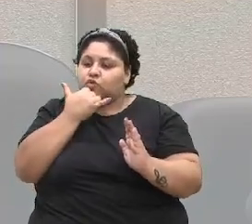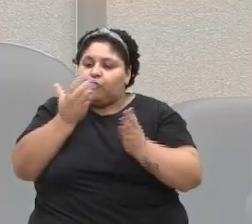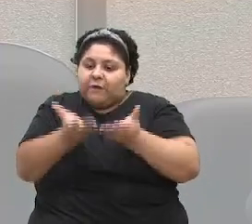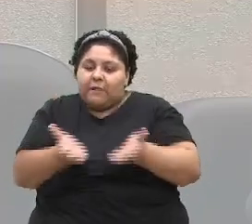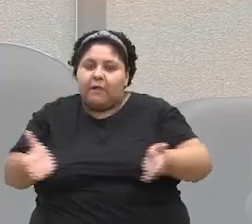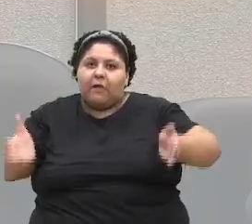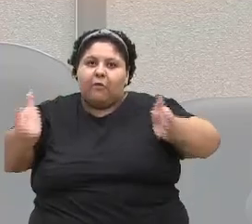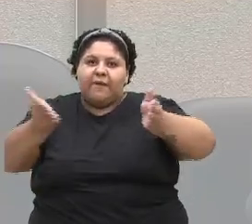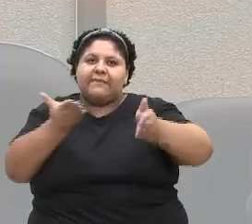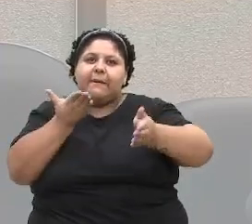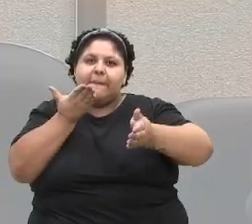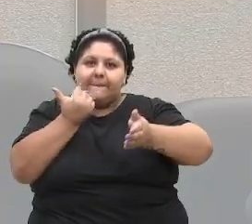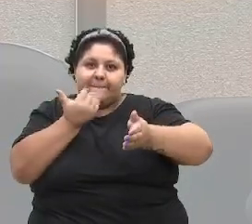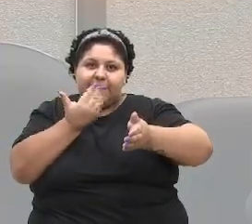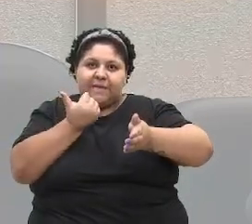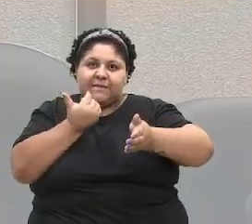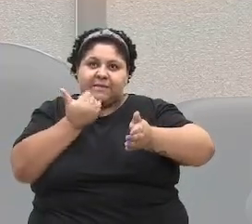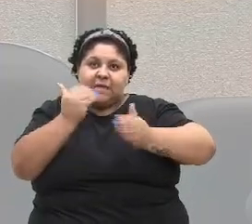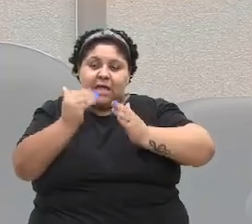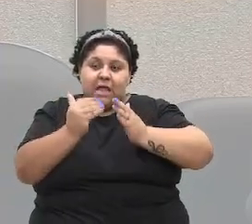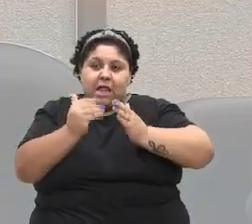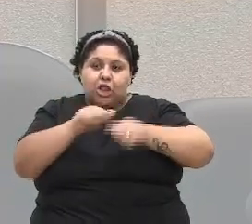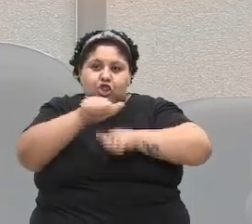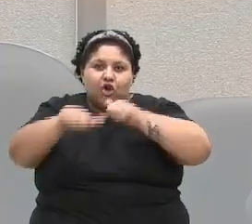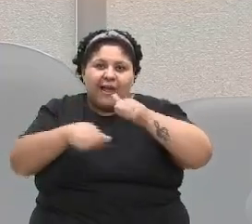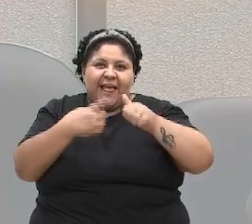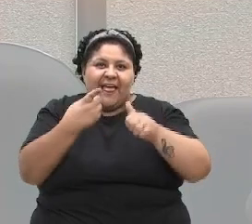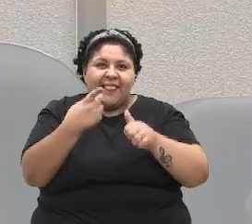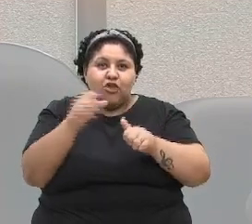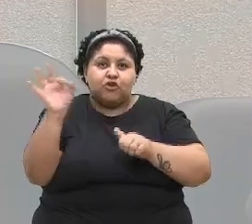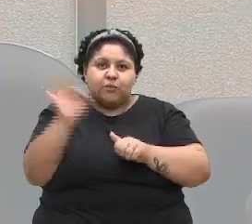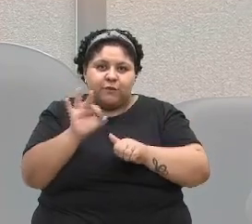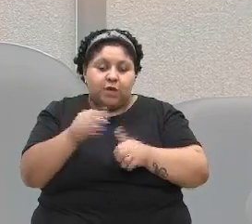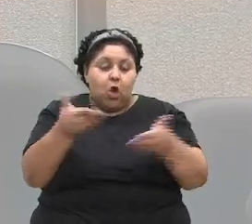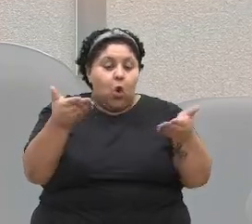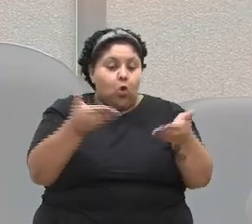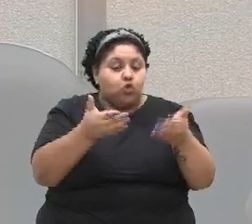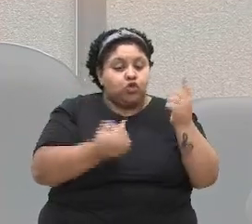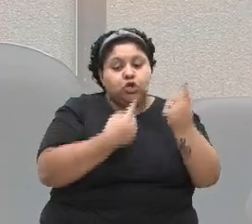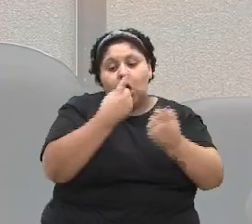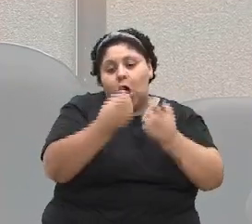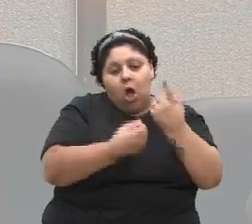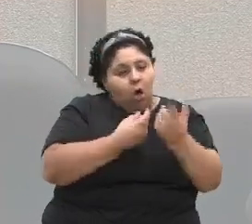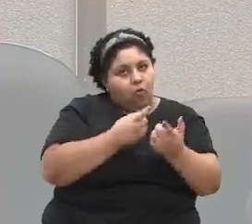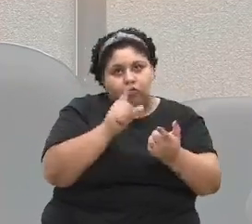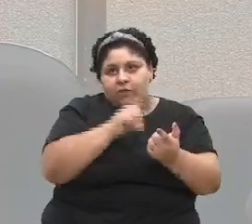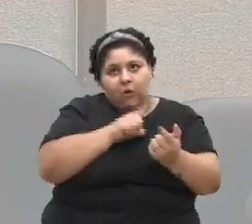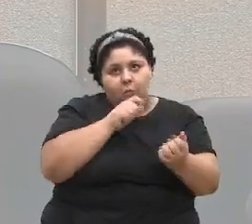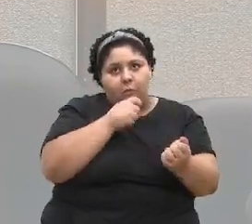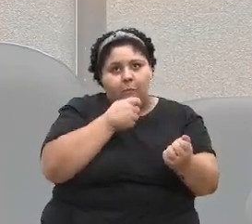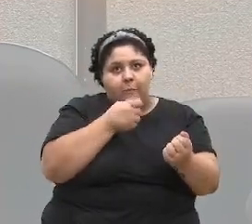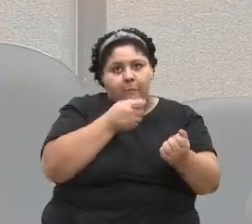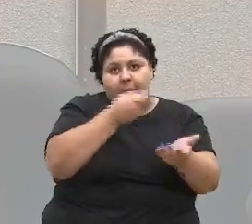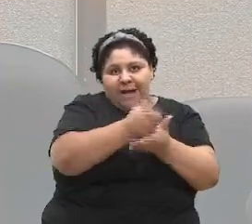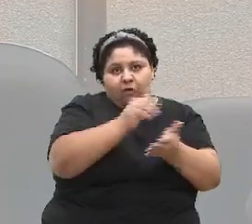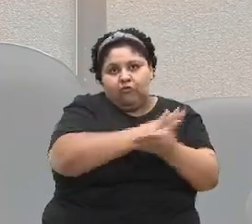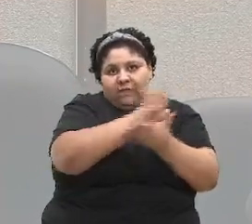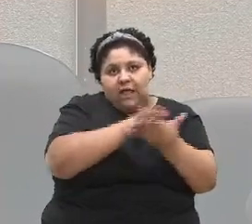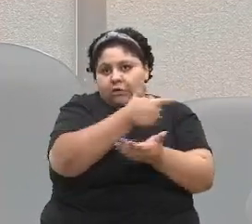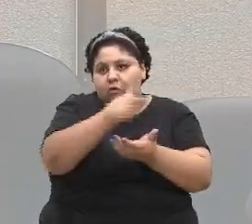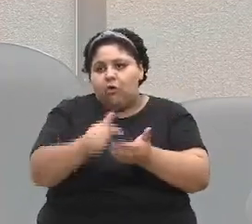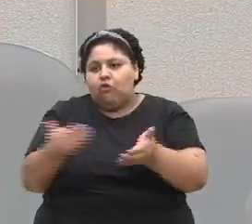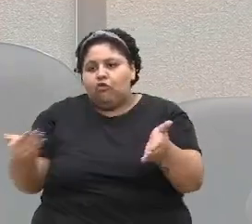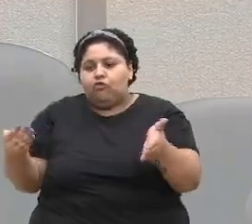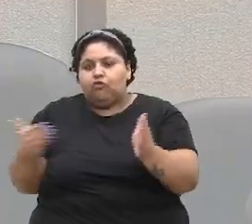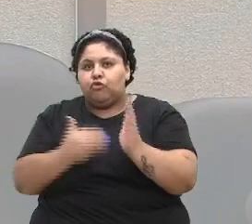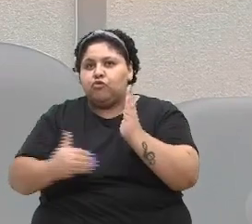12%. Atualmente, alguns produtos são isentos e outros pagam no máximo 7%, implicando,